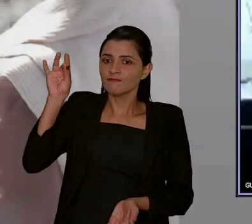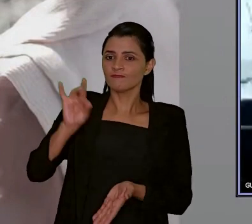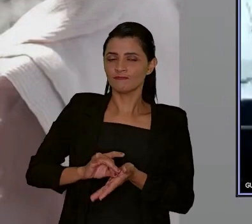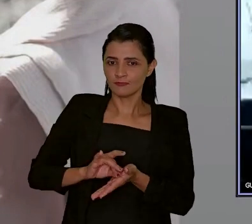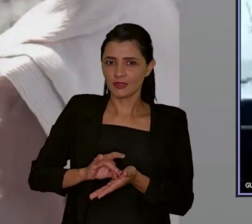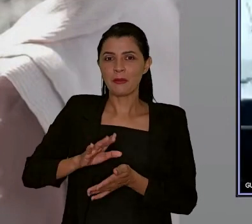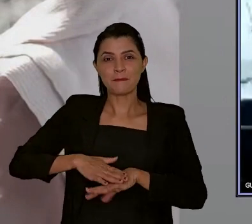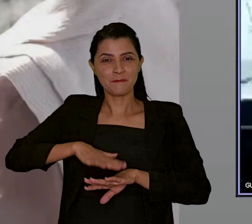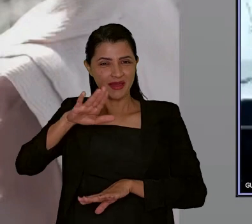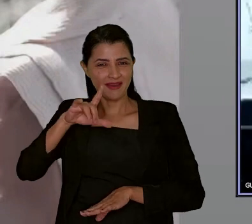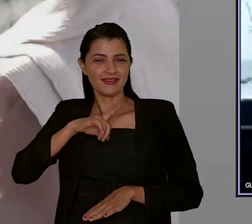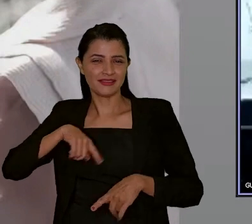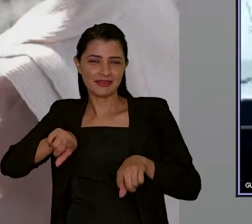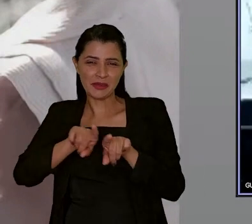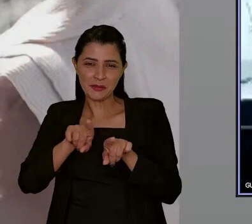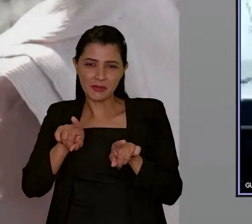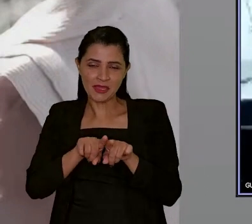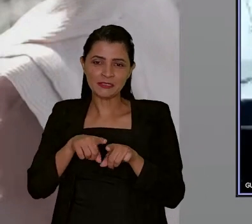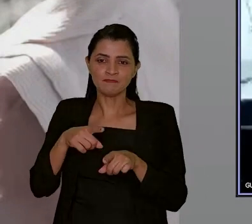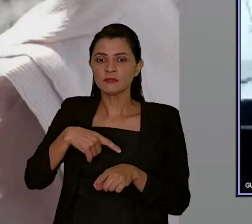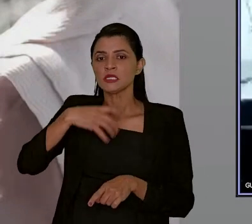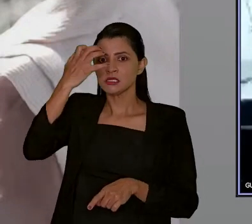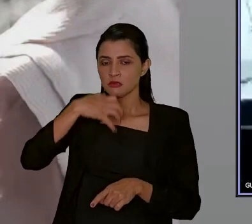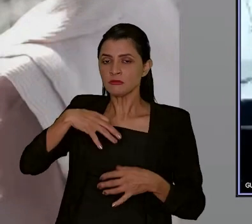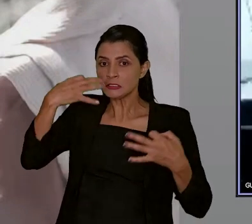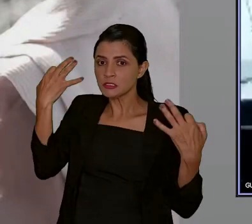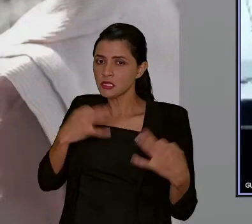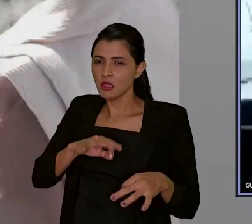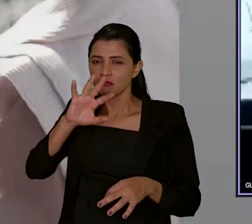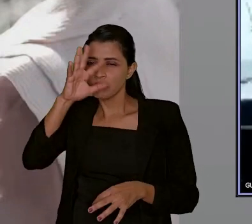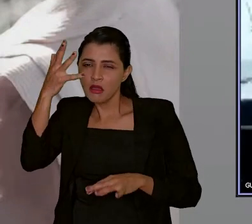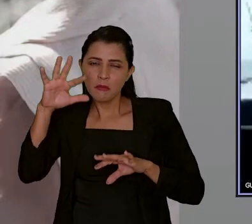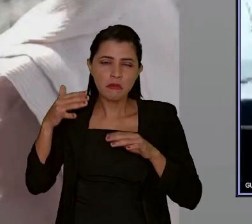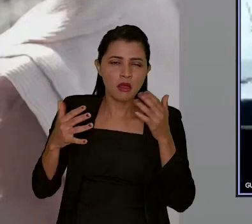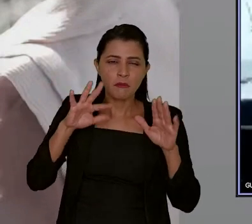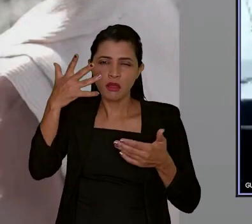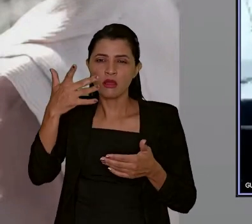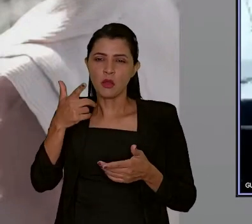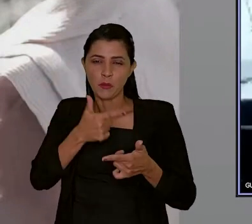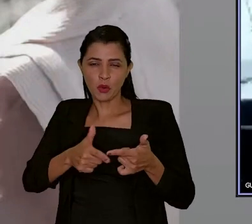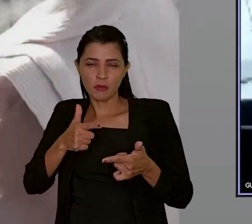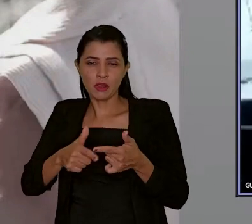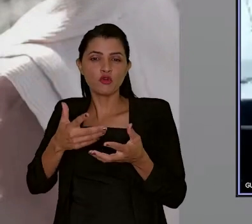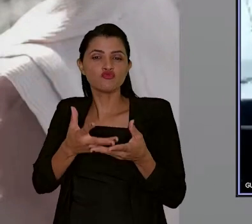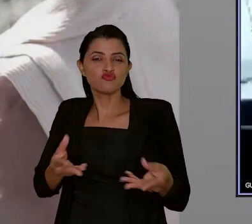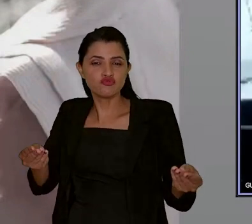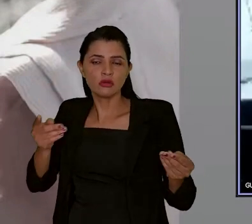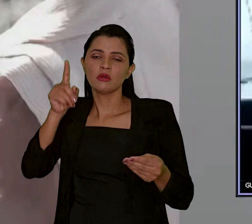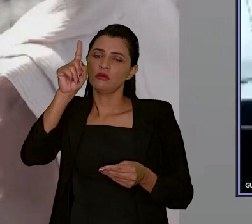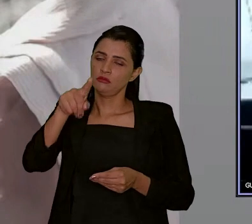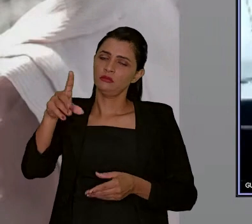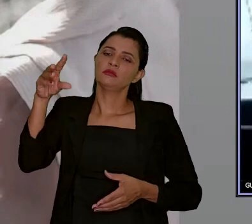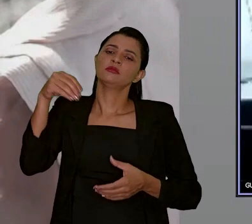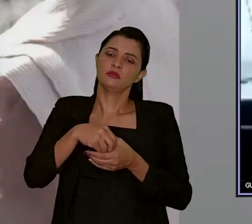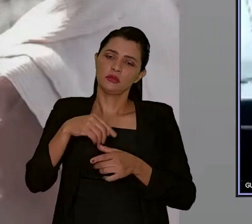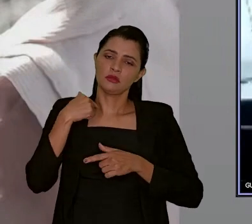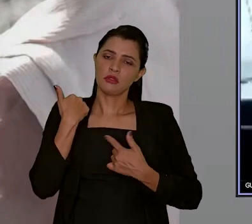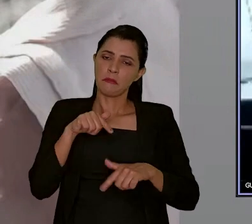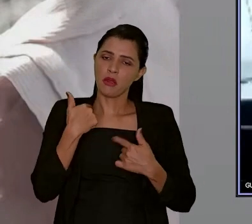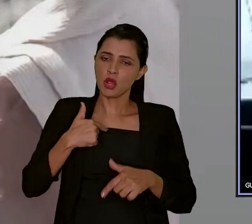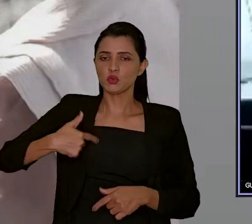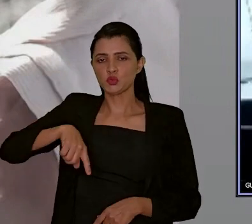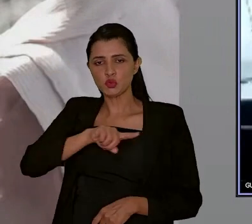maior celeridade na resolução dos conflitos é algo que permeia a nossa atividade como